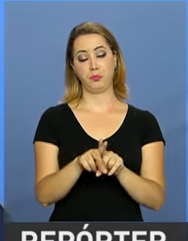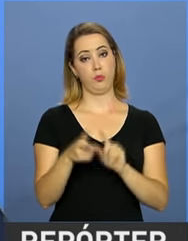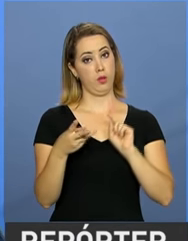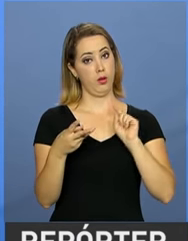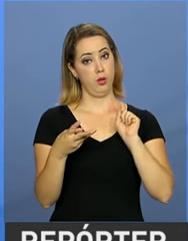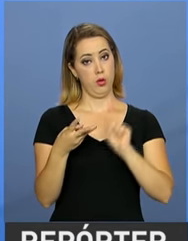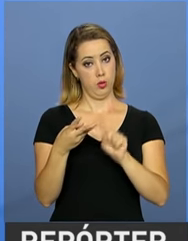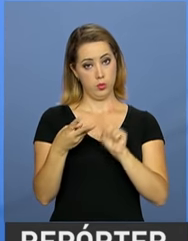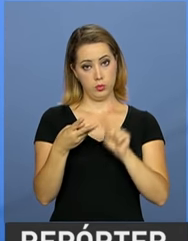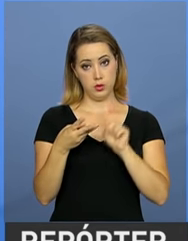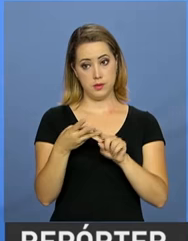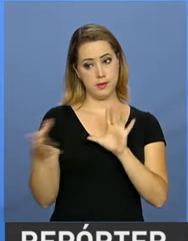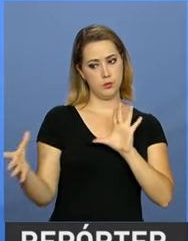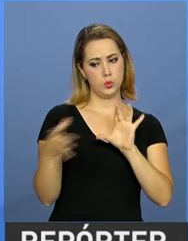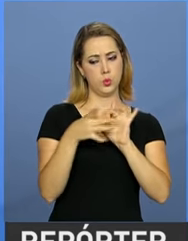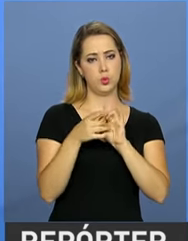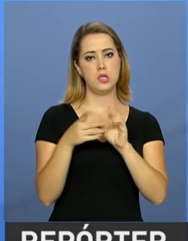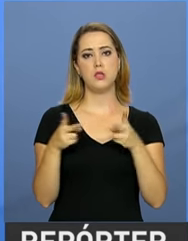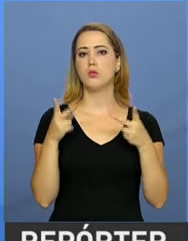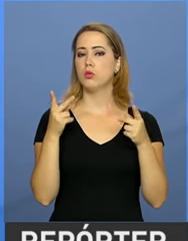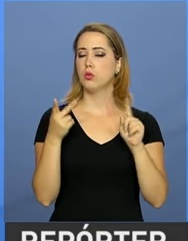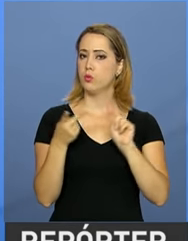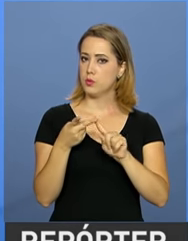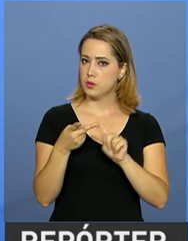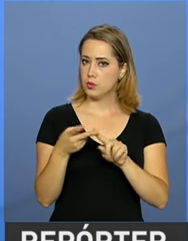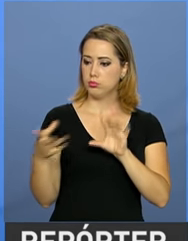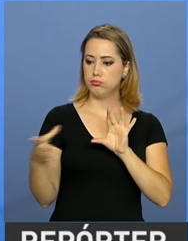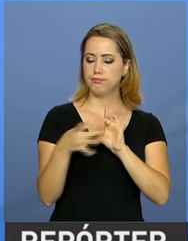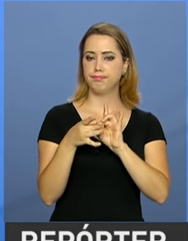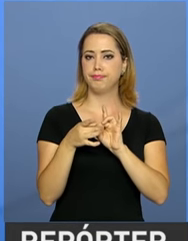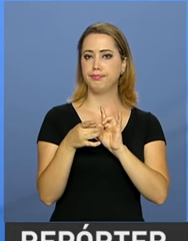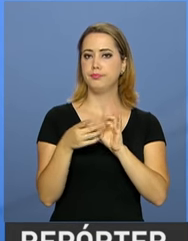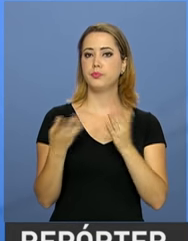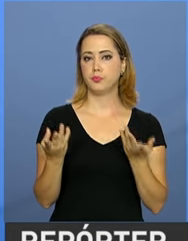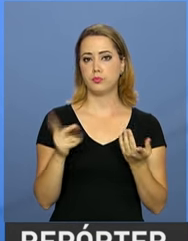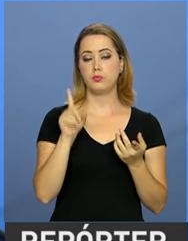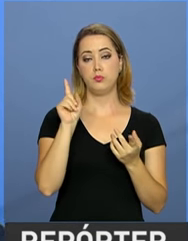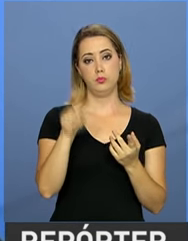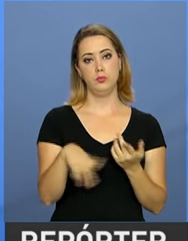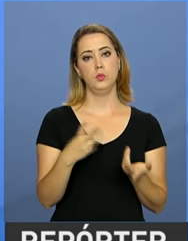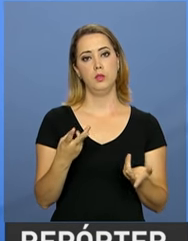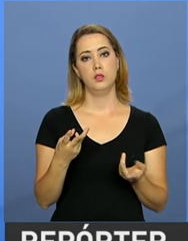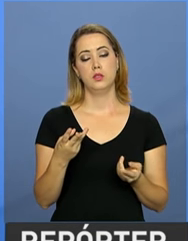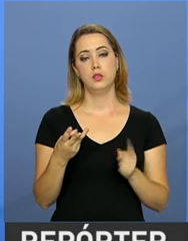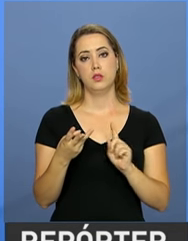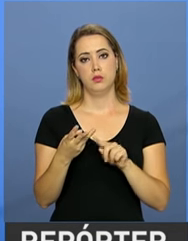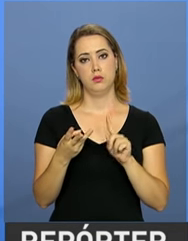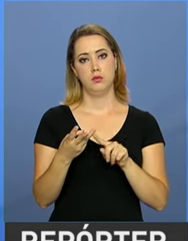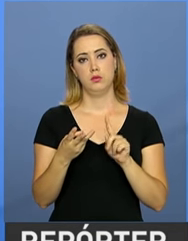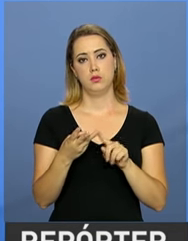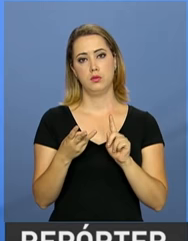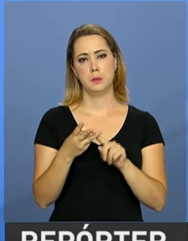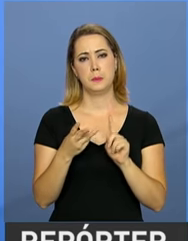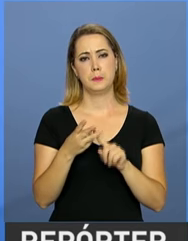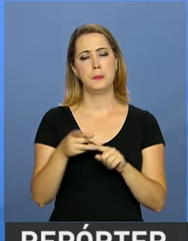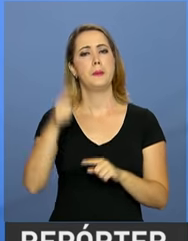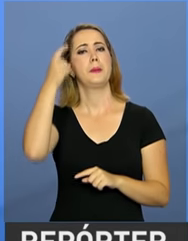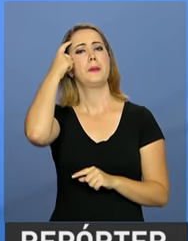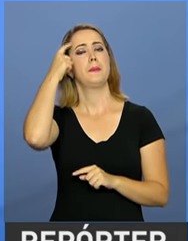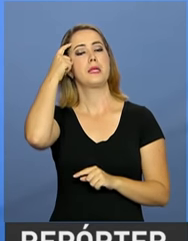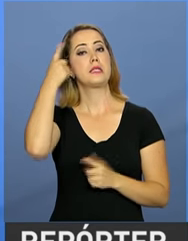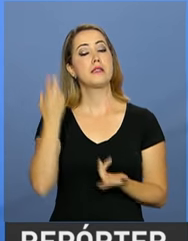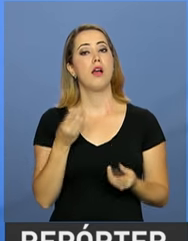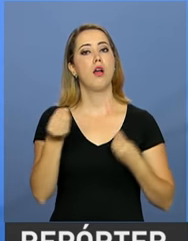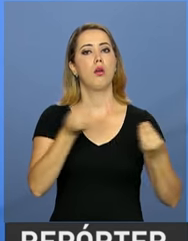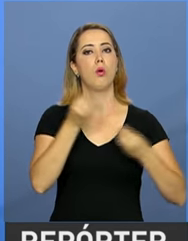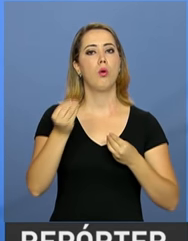liga ao segundo, terceiro objetivo que se liga ao segundo objetivo eh do plano é a racionalização e